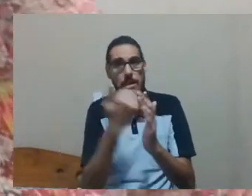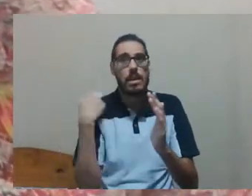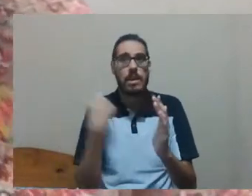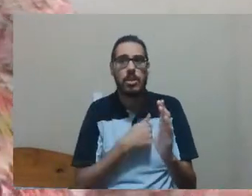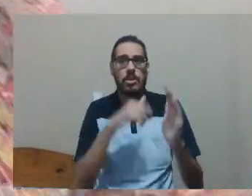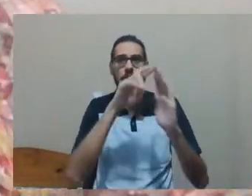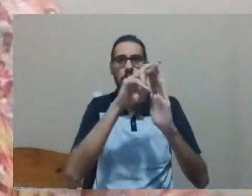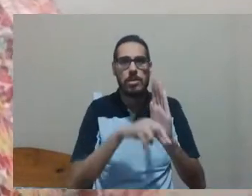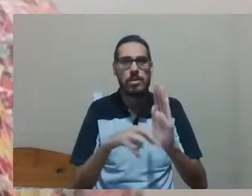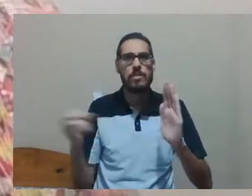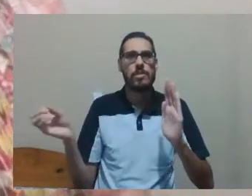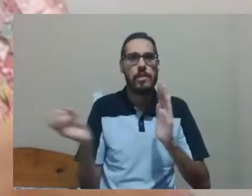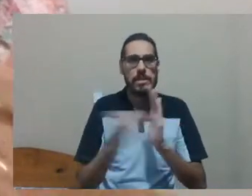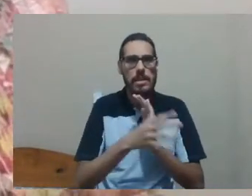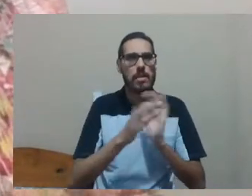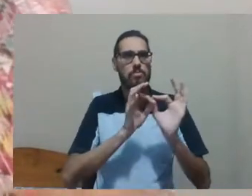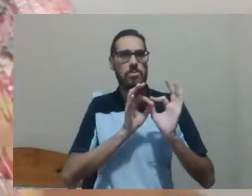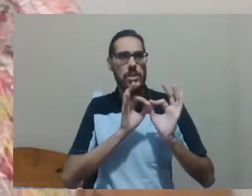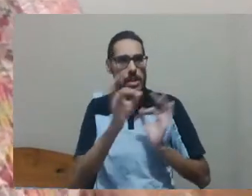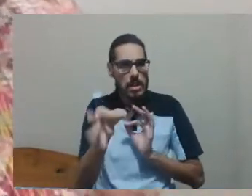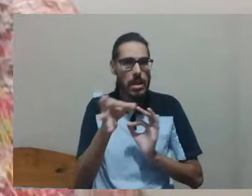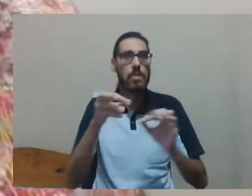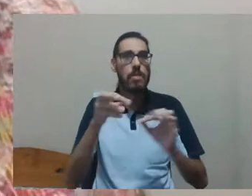de extensão, e vem